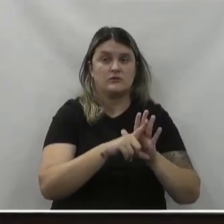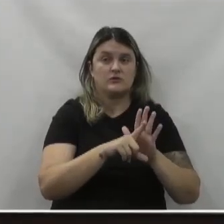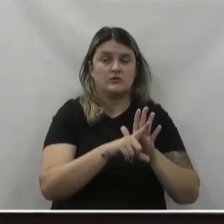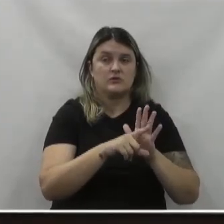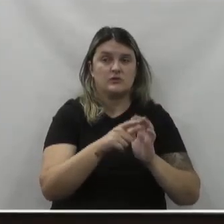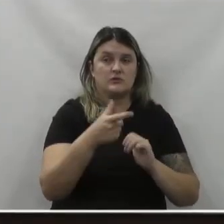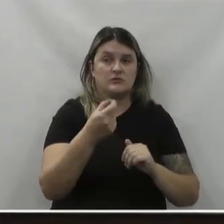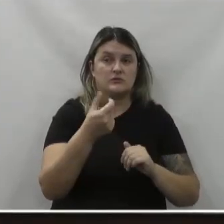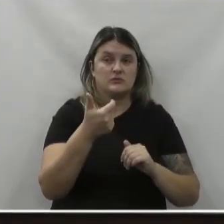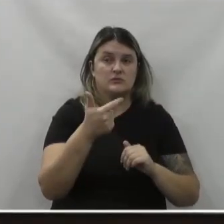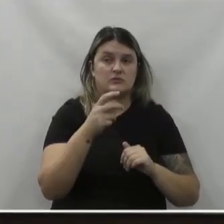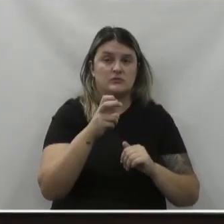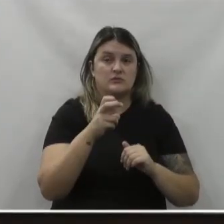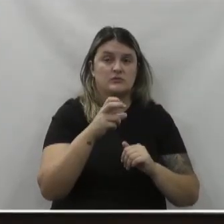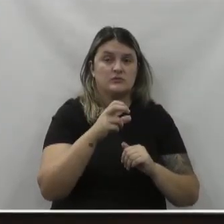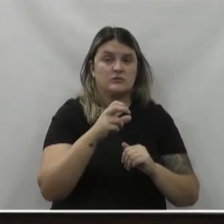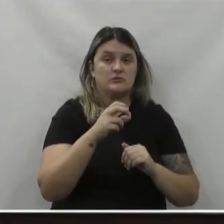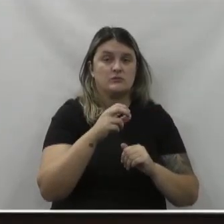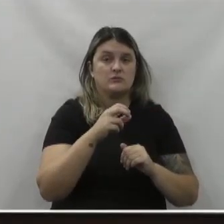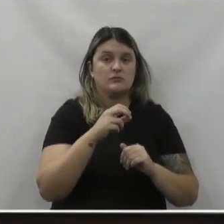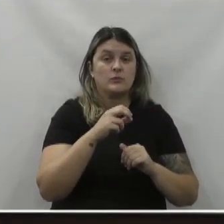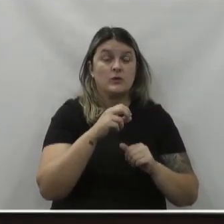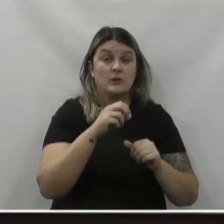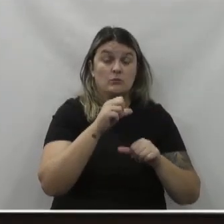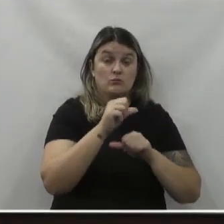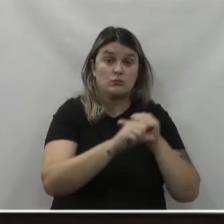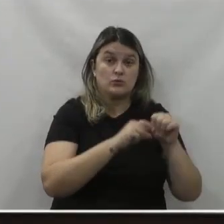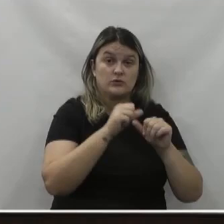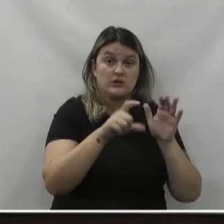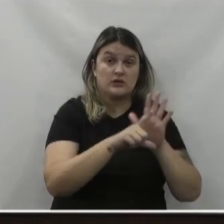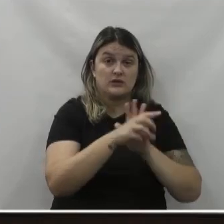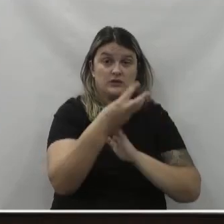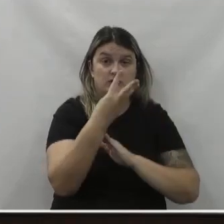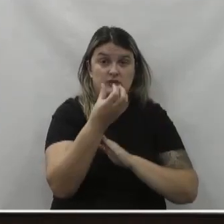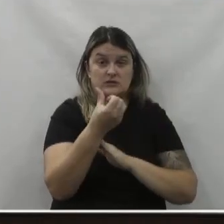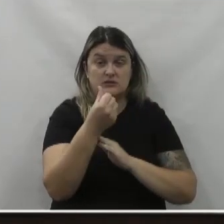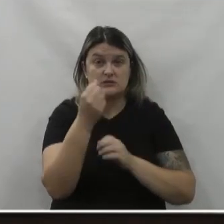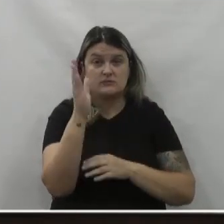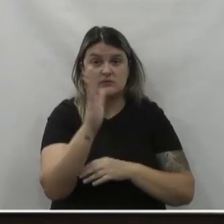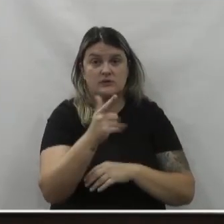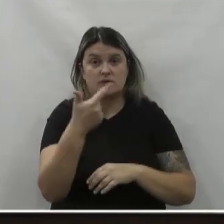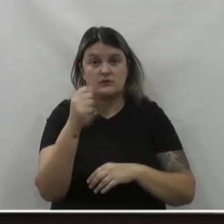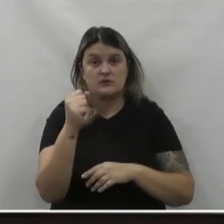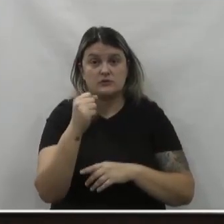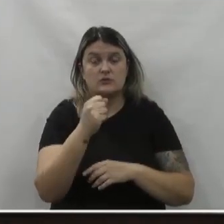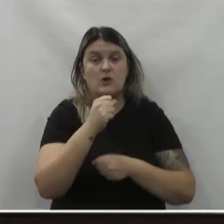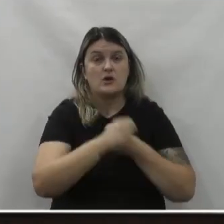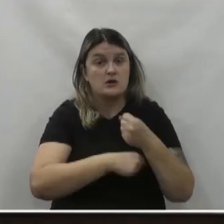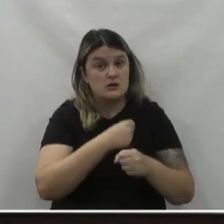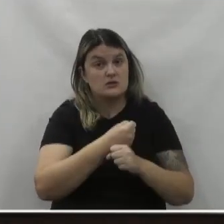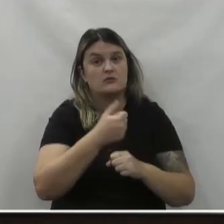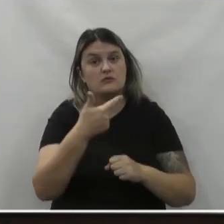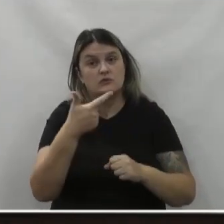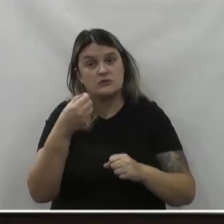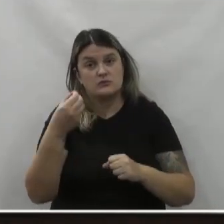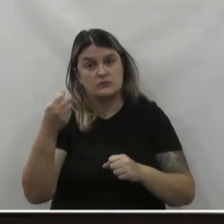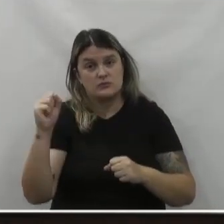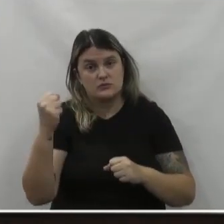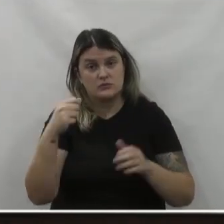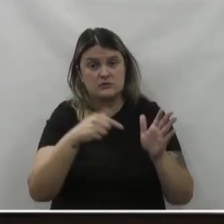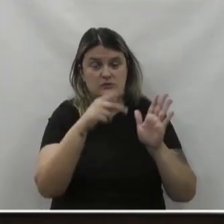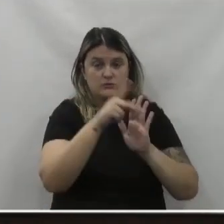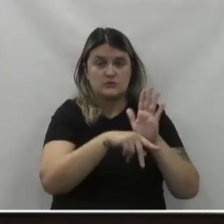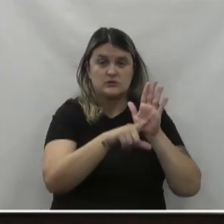8/2025. Altera a Lei Municipal número 36/28 de 2008. Fundamentação: o projeto de lei é legal